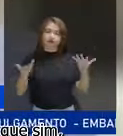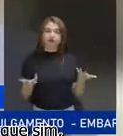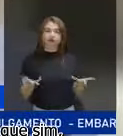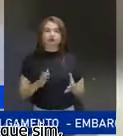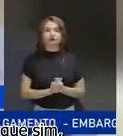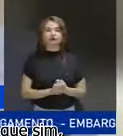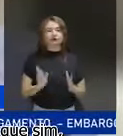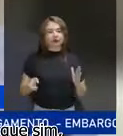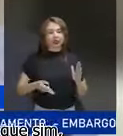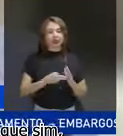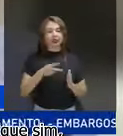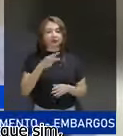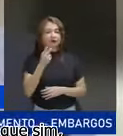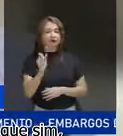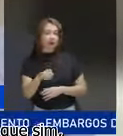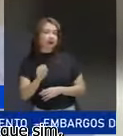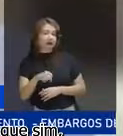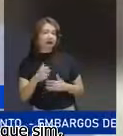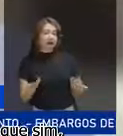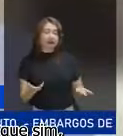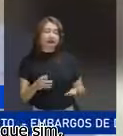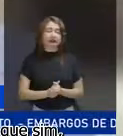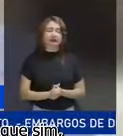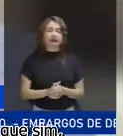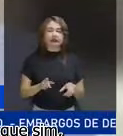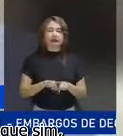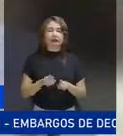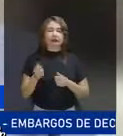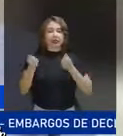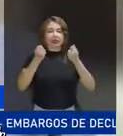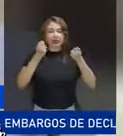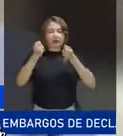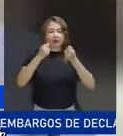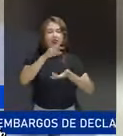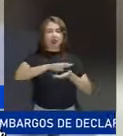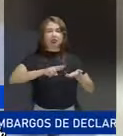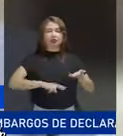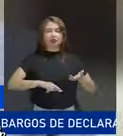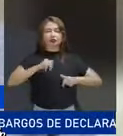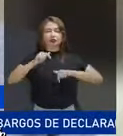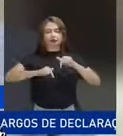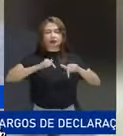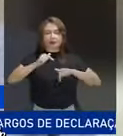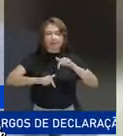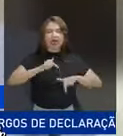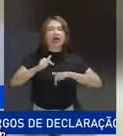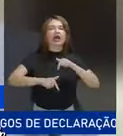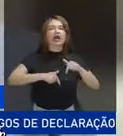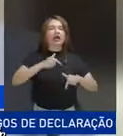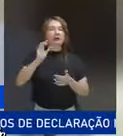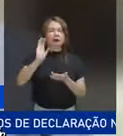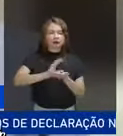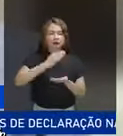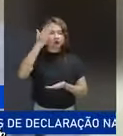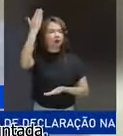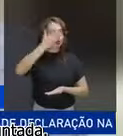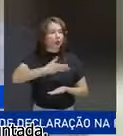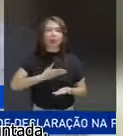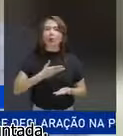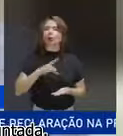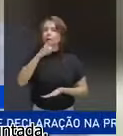A relatora está nos dizendo que sim, inclusive analisando o relatório das atividades, toda a prestação de conta,